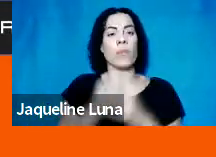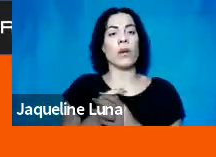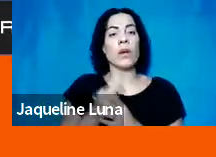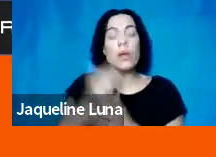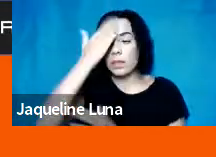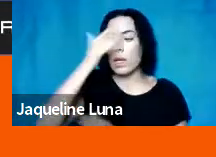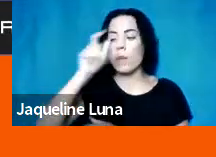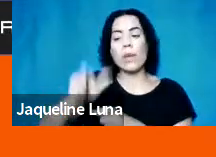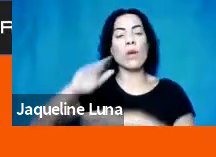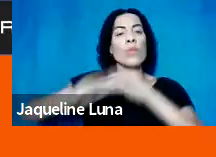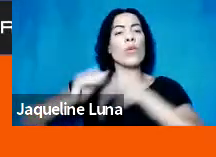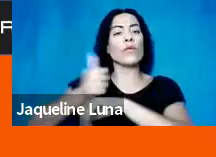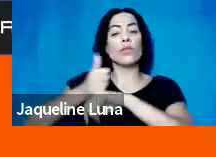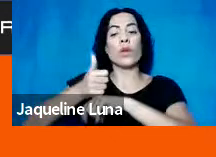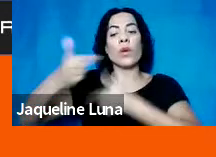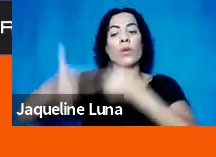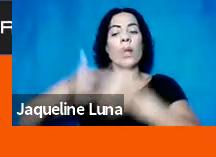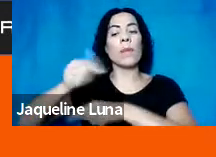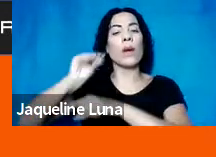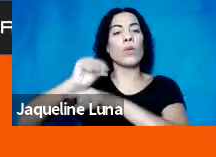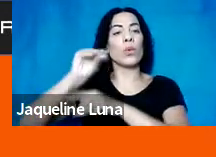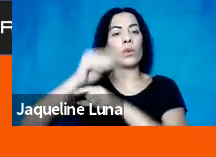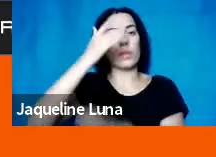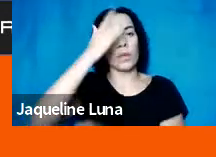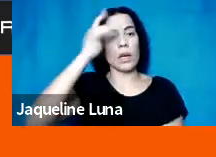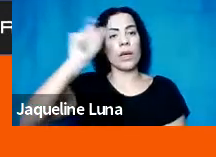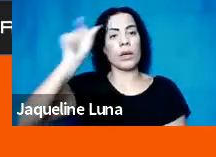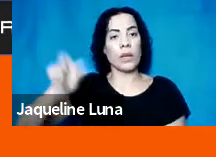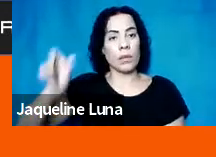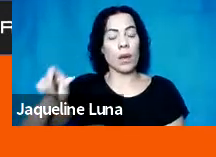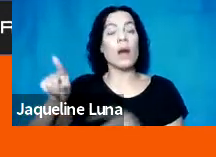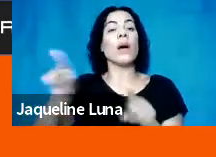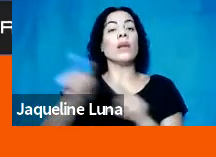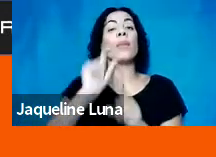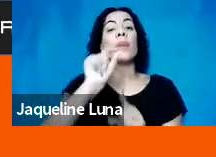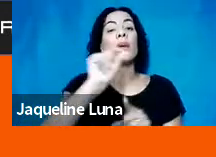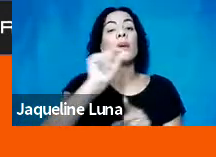pessoas e aqueles que cuidam de quem cuida das pessoas.